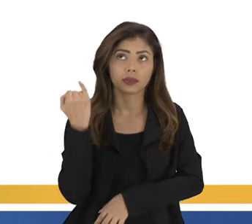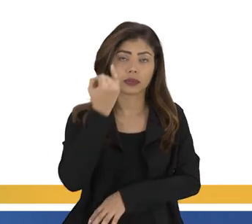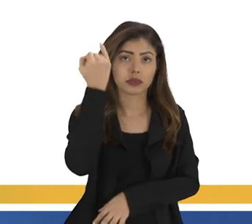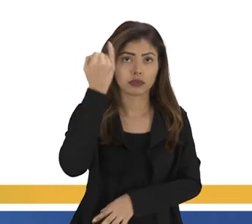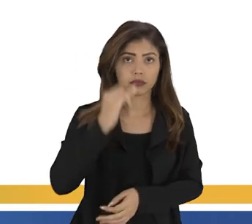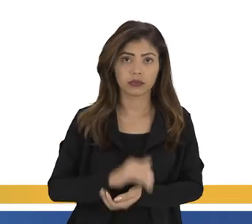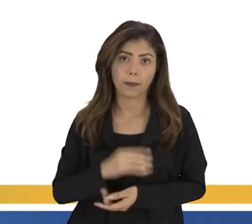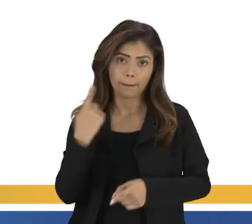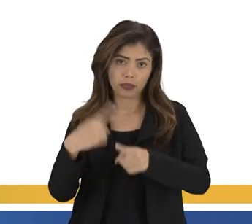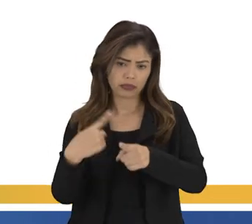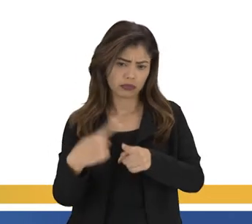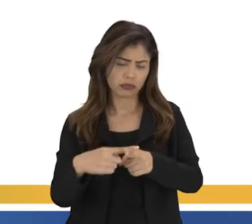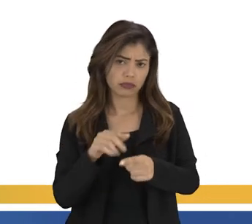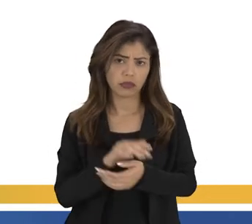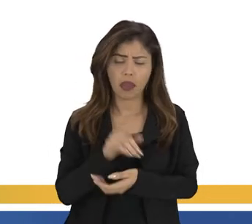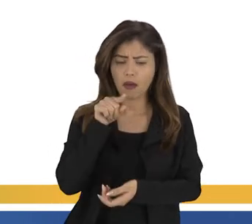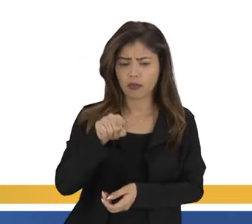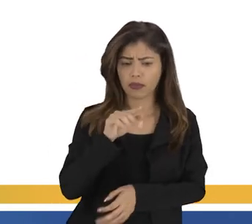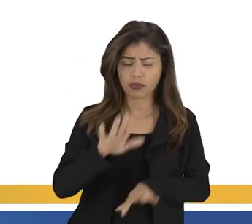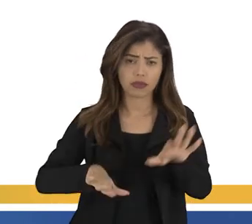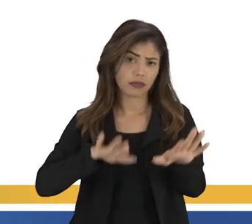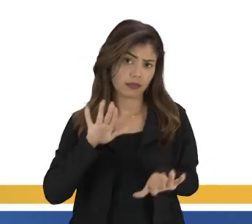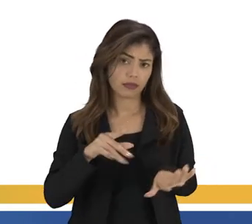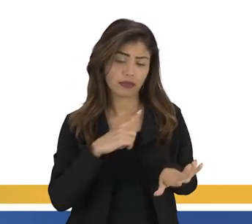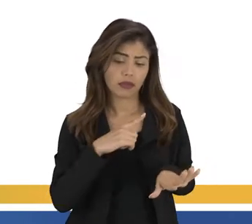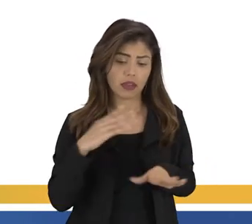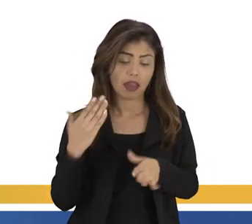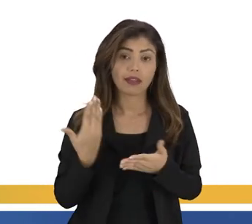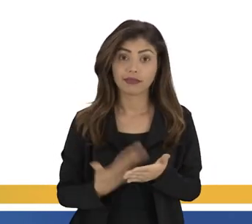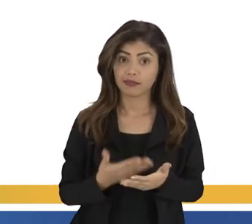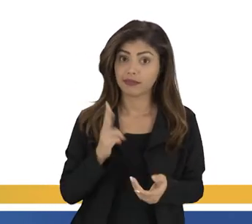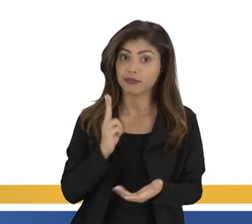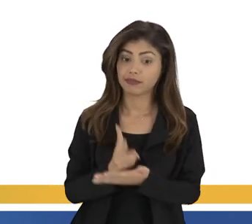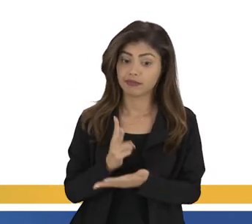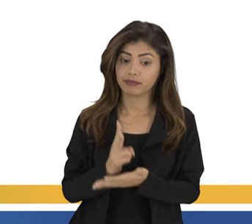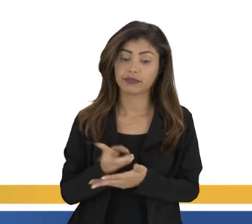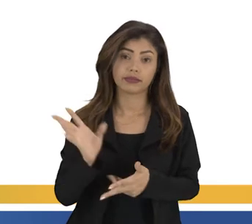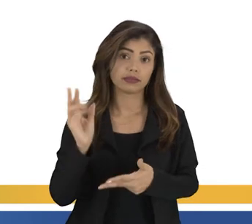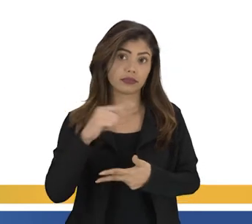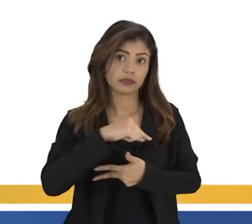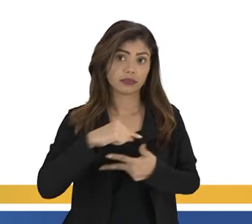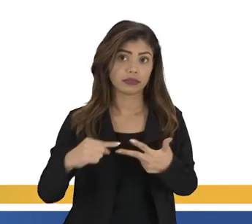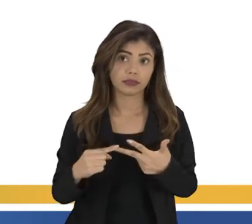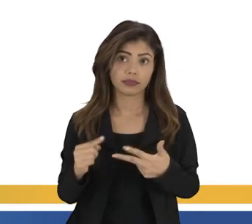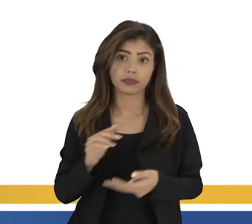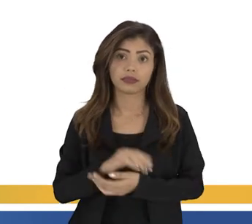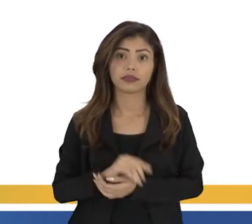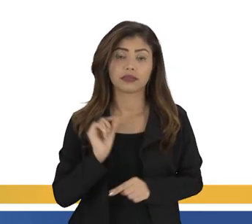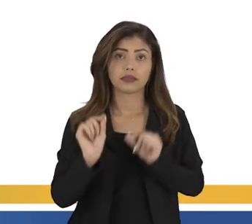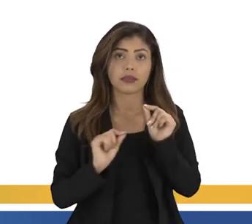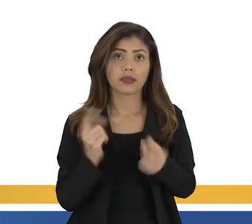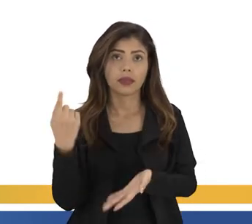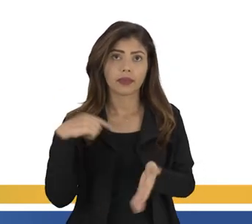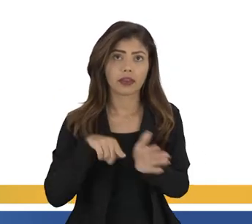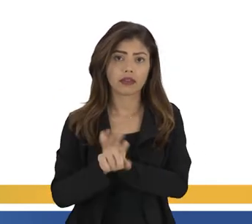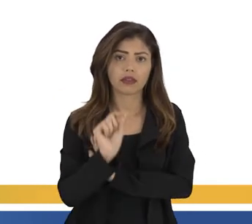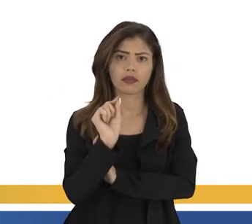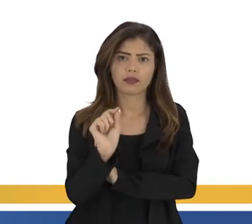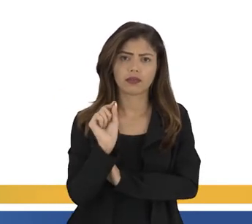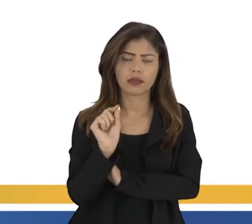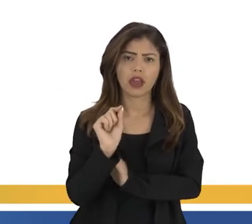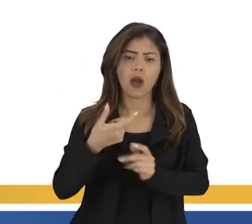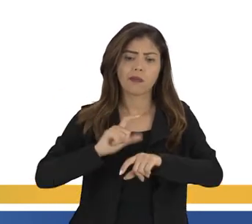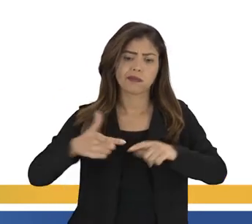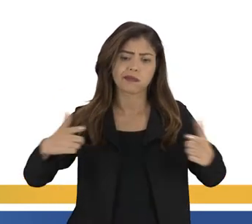muito importante porque é um ponto que geralmente costuma cair nas provas aí do enem que aliás se perguntar